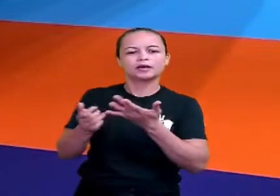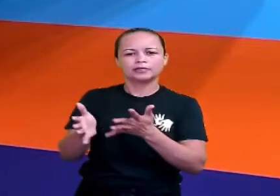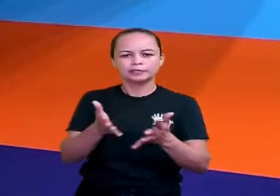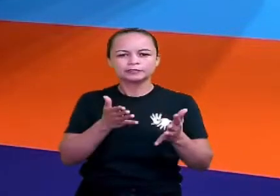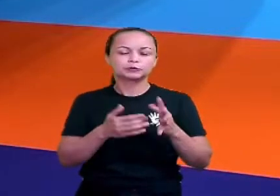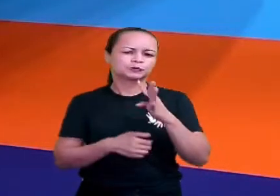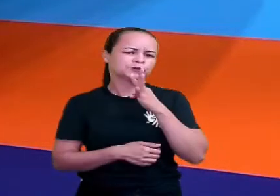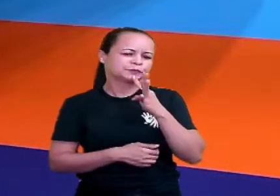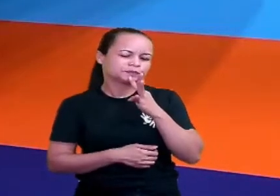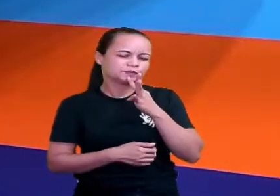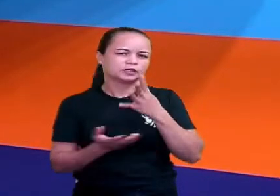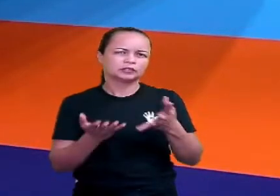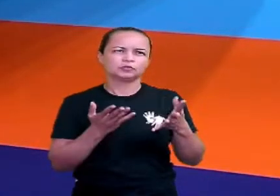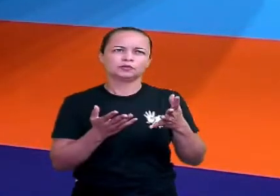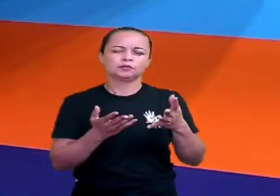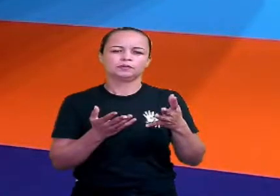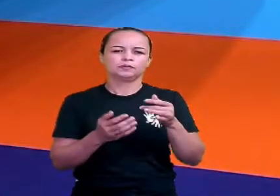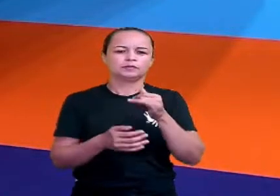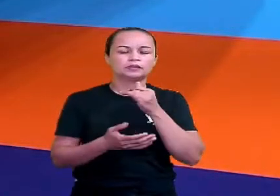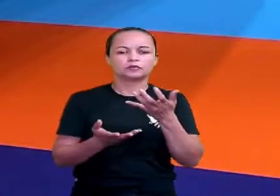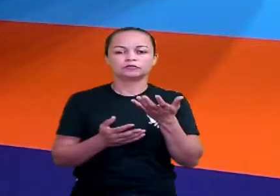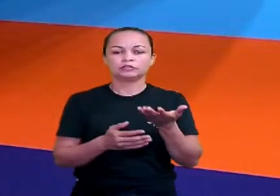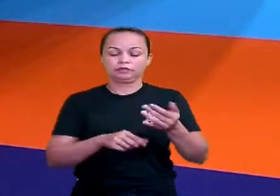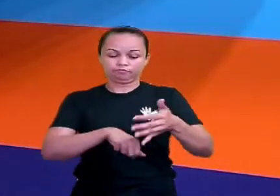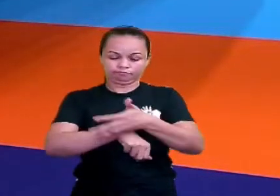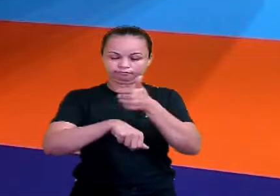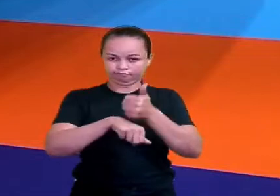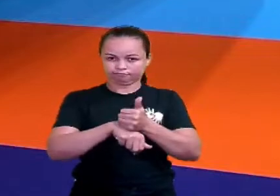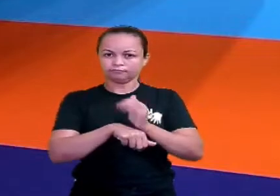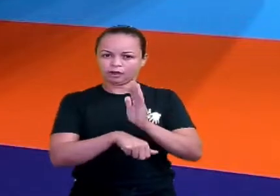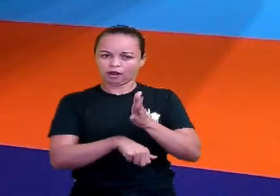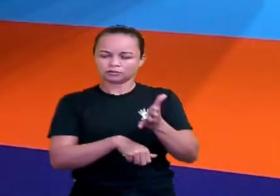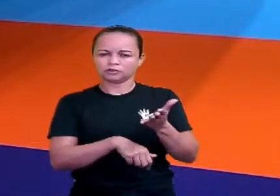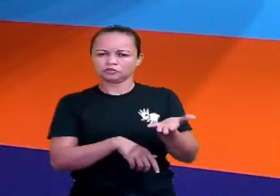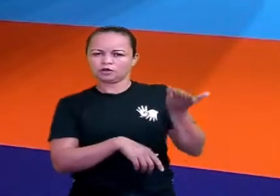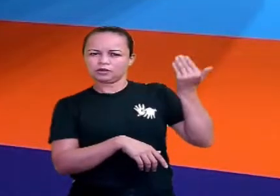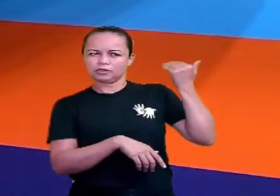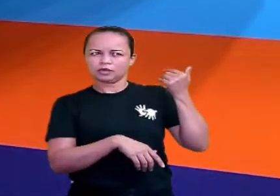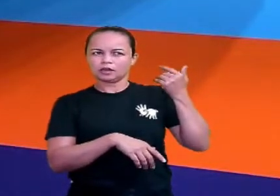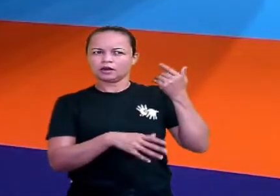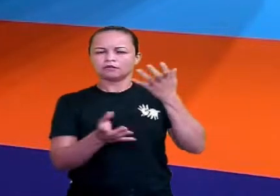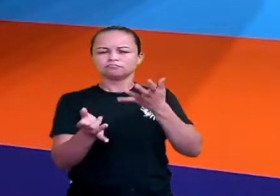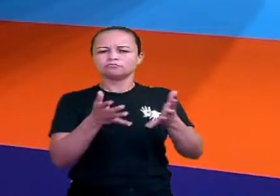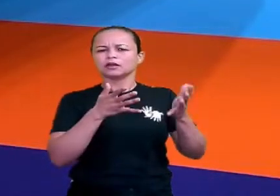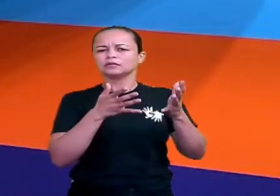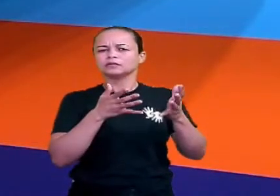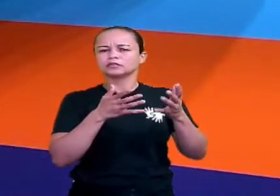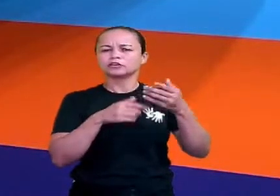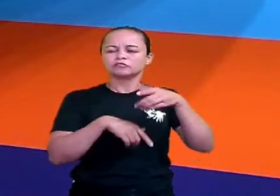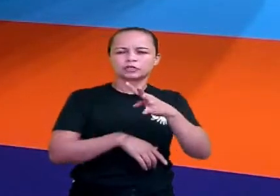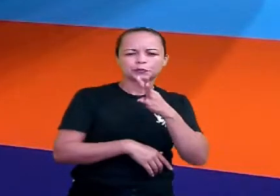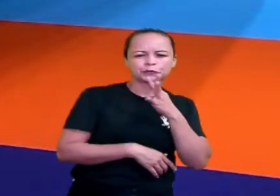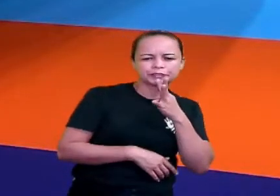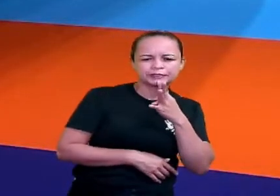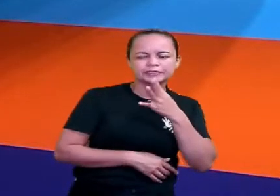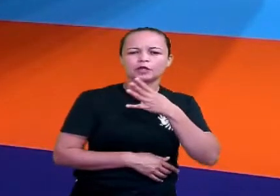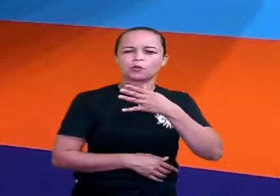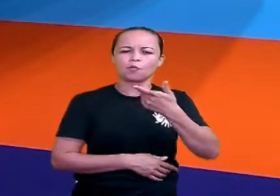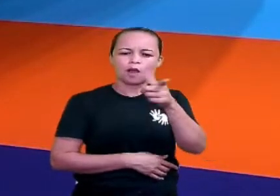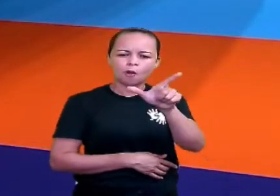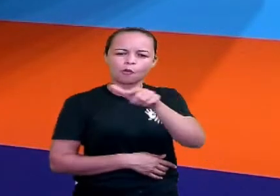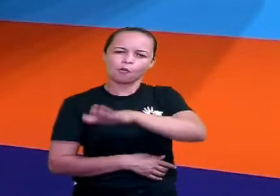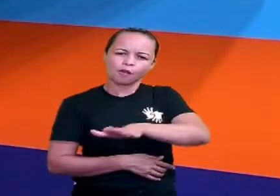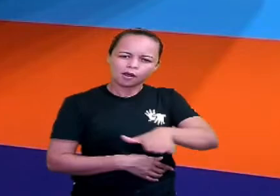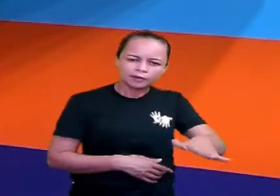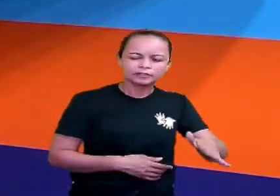você lembrar que foi na praça com a sua família naquele dia, o que é que você vai lembrar? Que conheceu tal criança, que fez tal amizade.